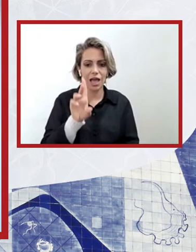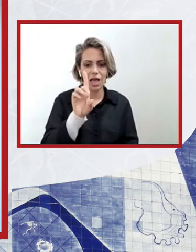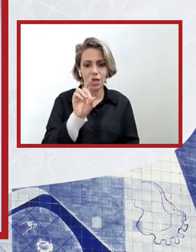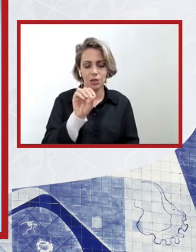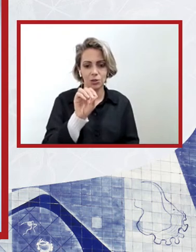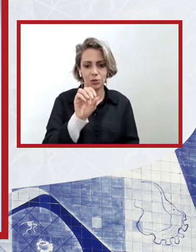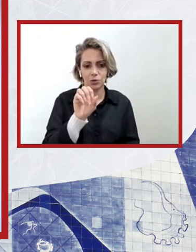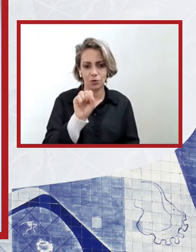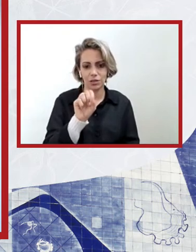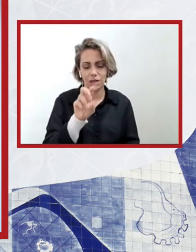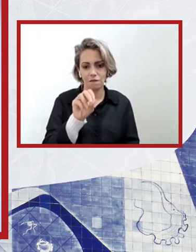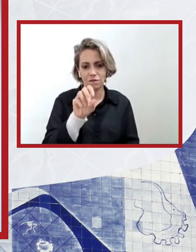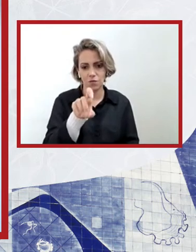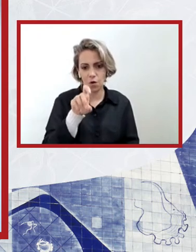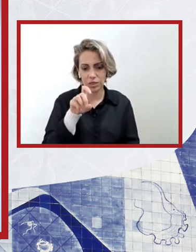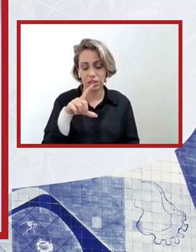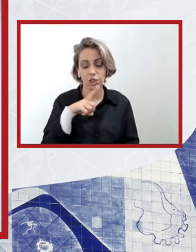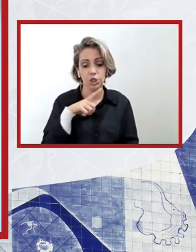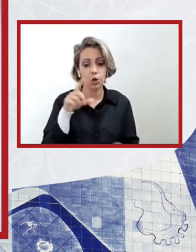tinha um professor que